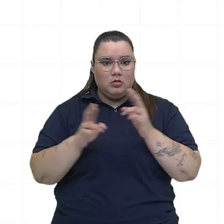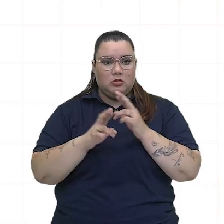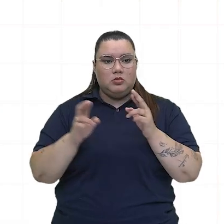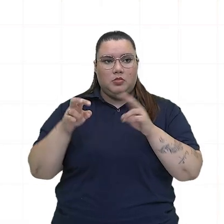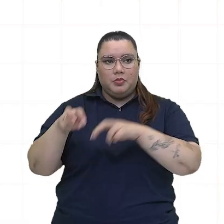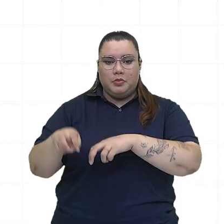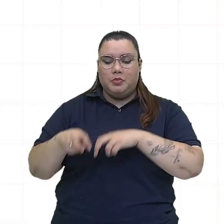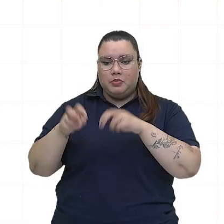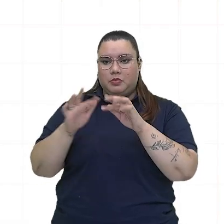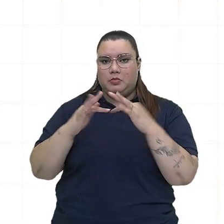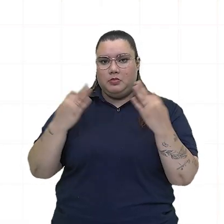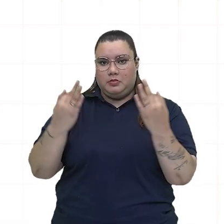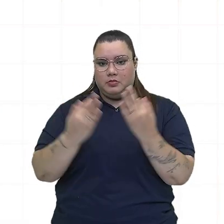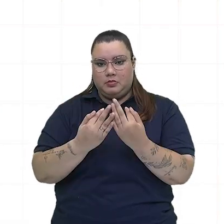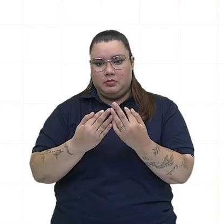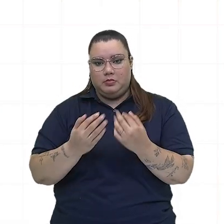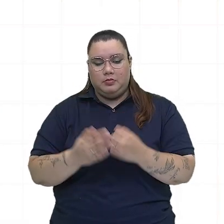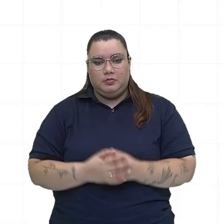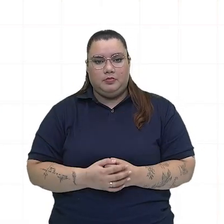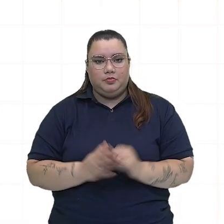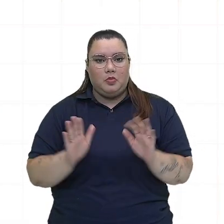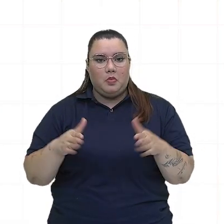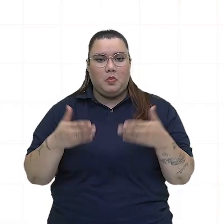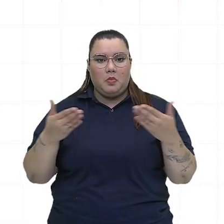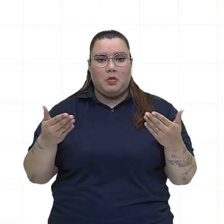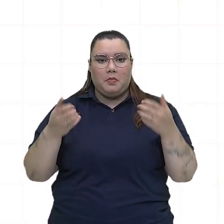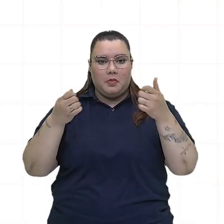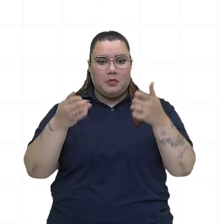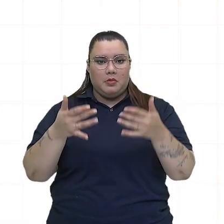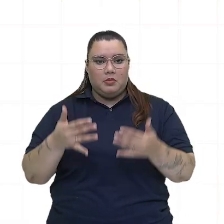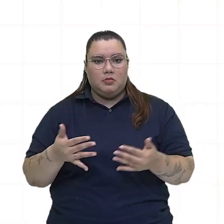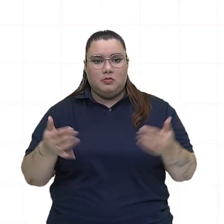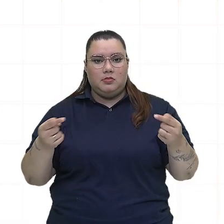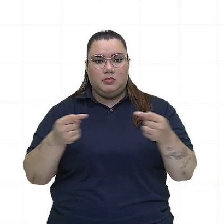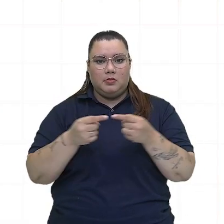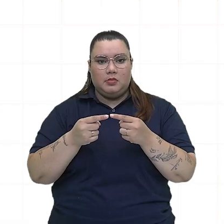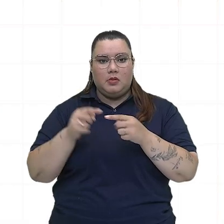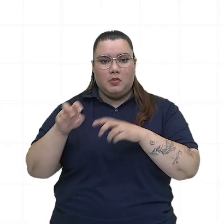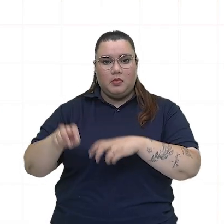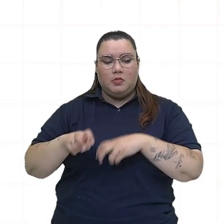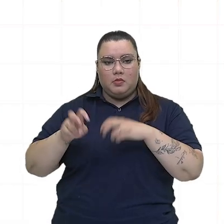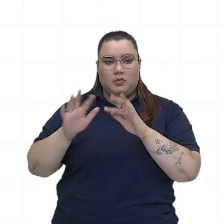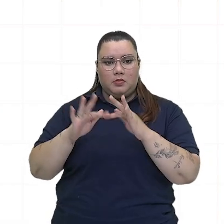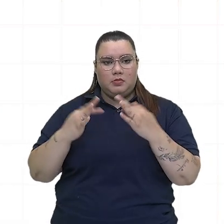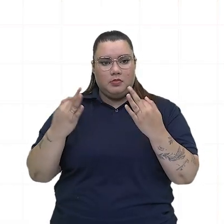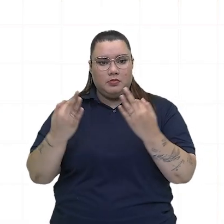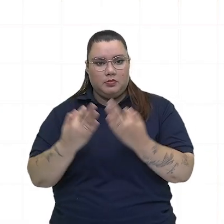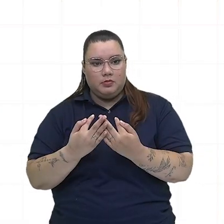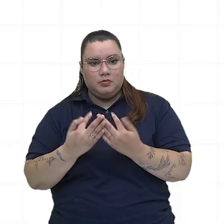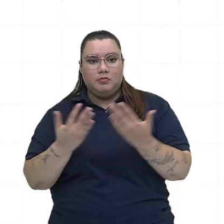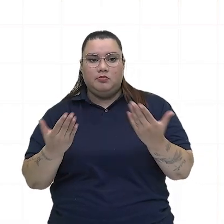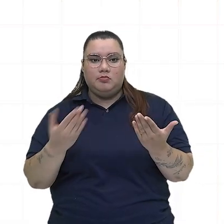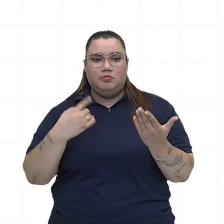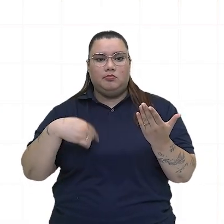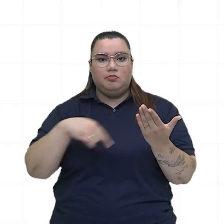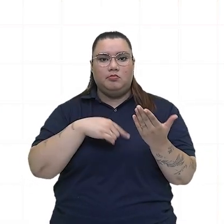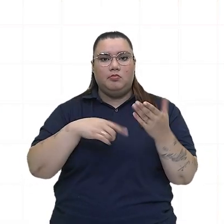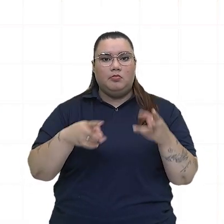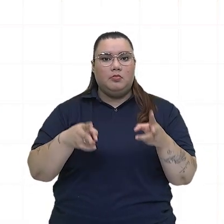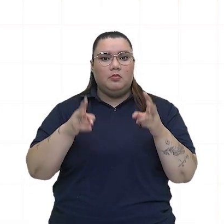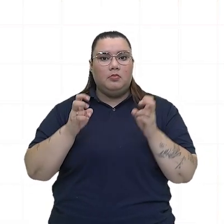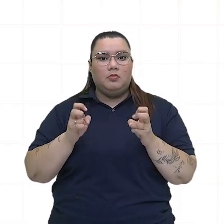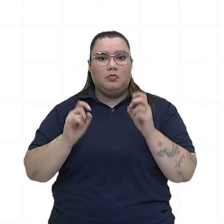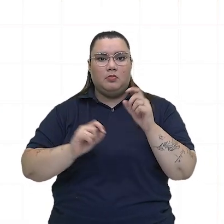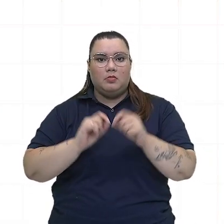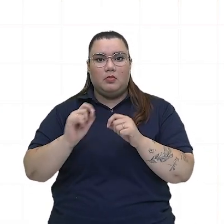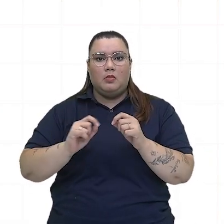agricultura familiar. E qual é a definição de agricultura familiar? E aí a gente vai verificar que